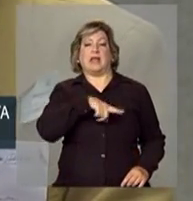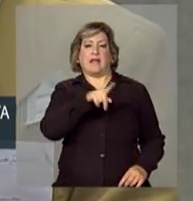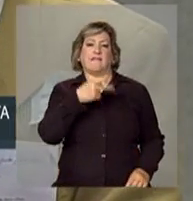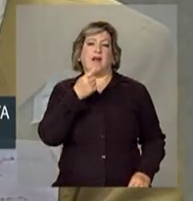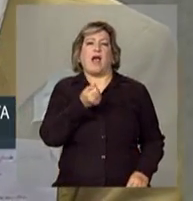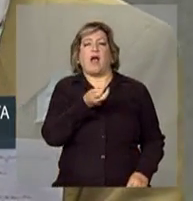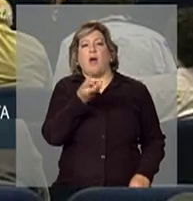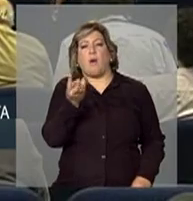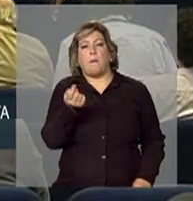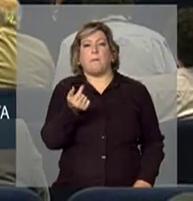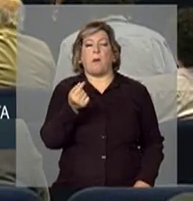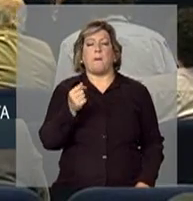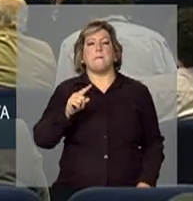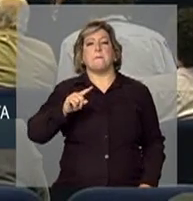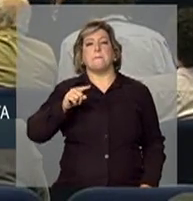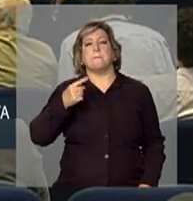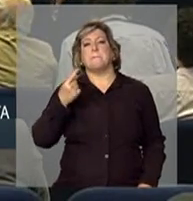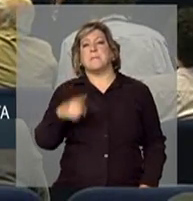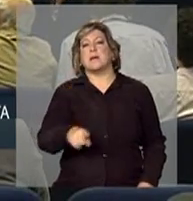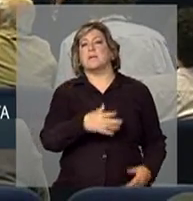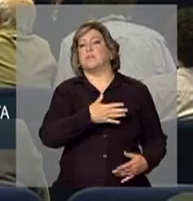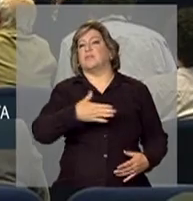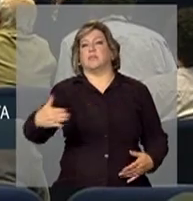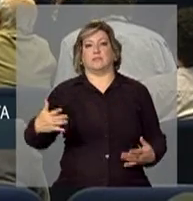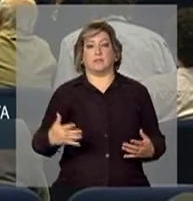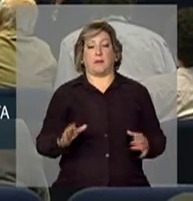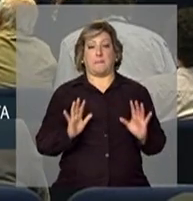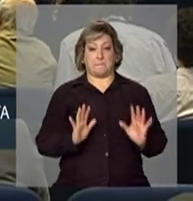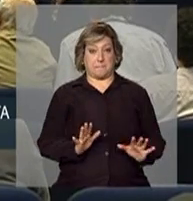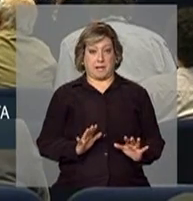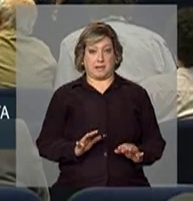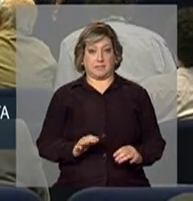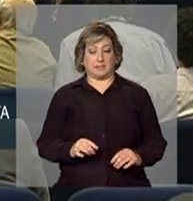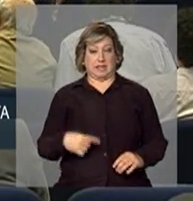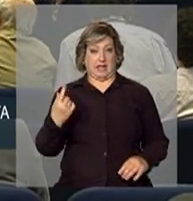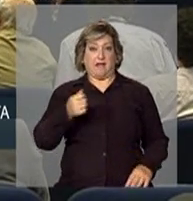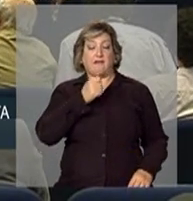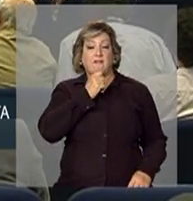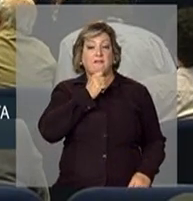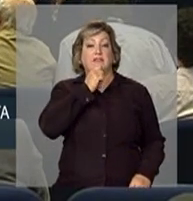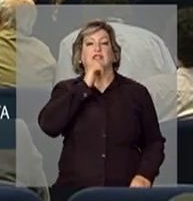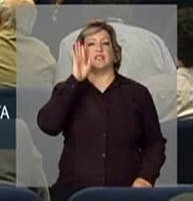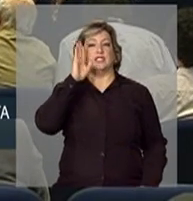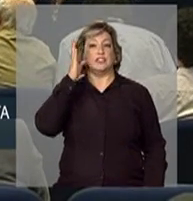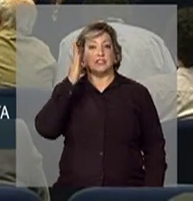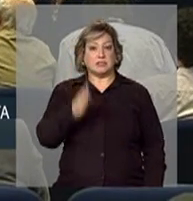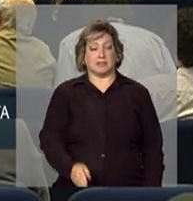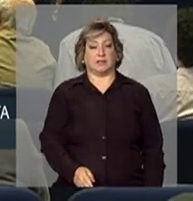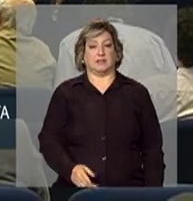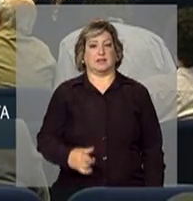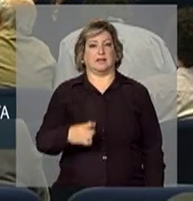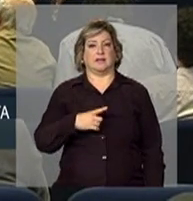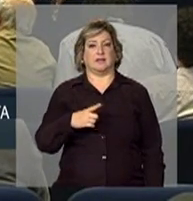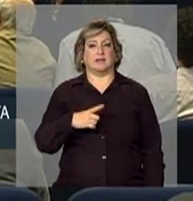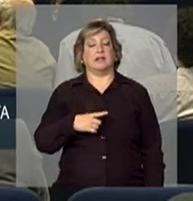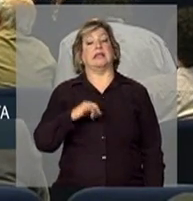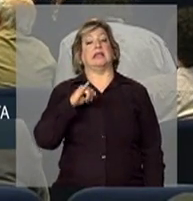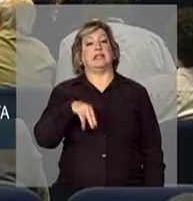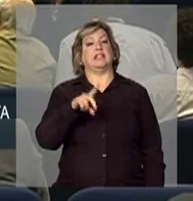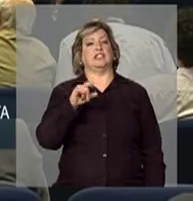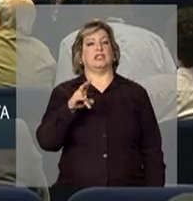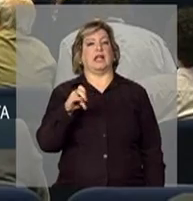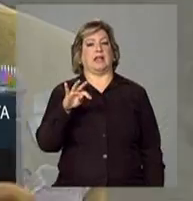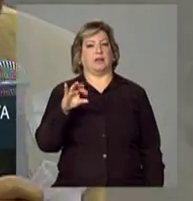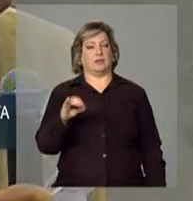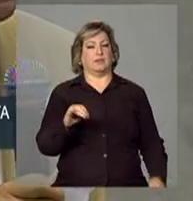milhares. E eu diria, no fim, entre as vítimas diretas, é Carlos Dias, e as indiretas,